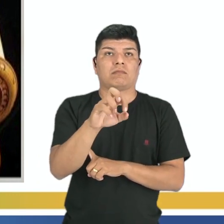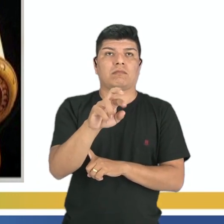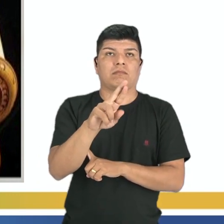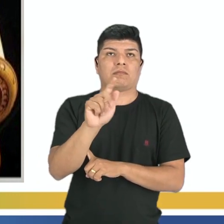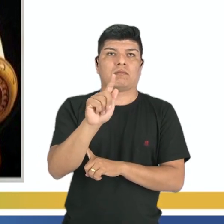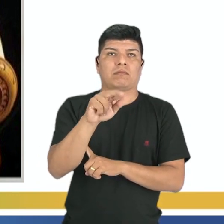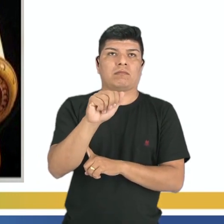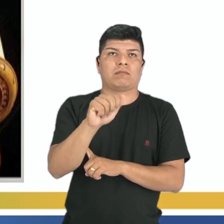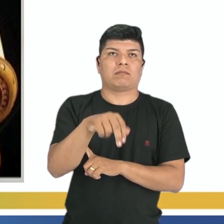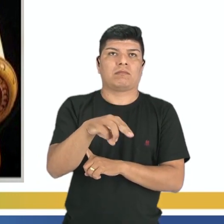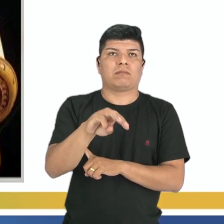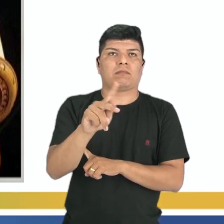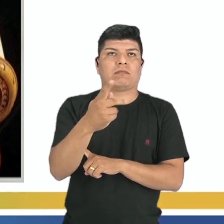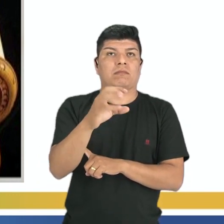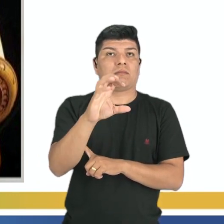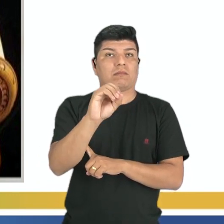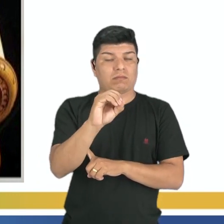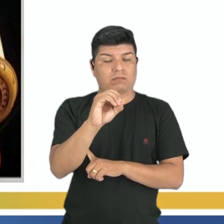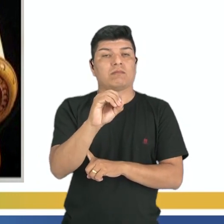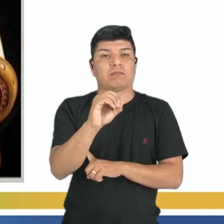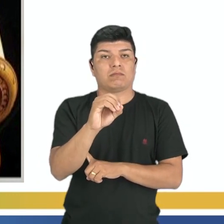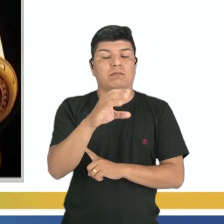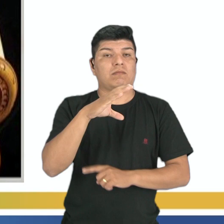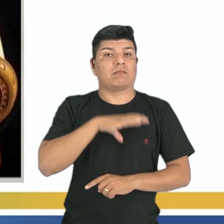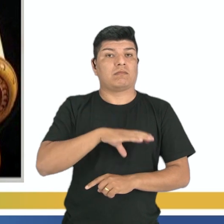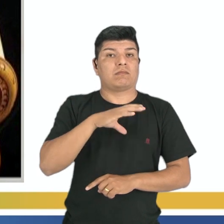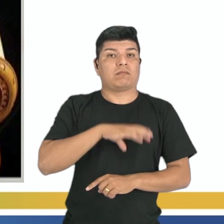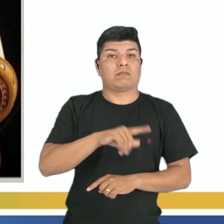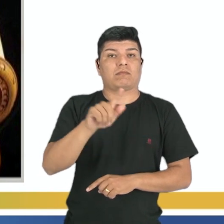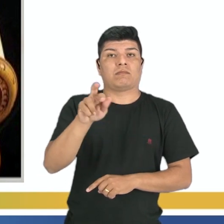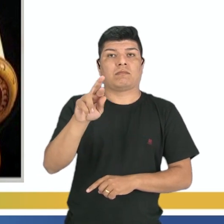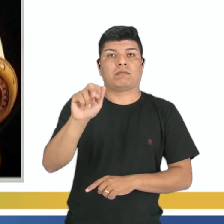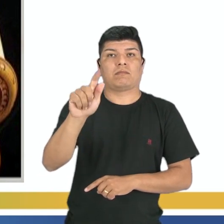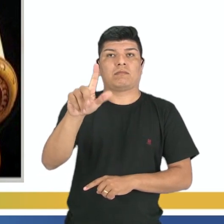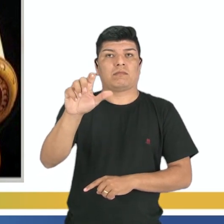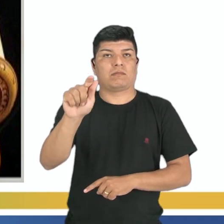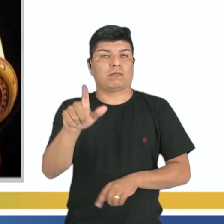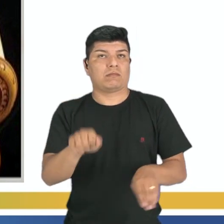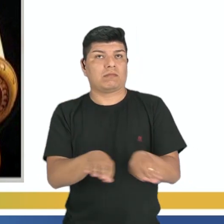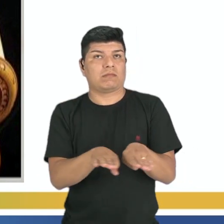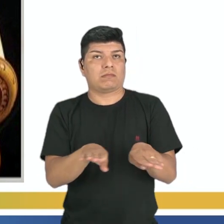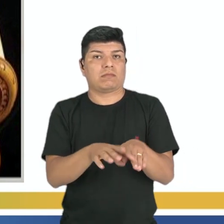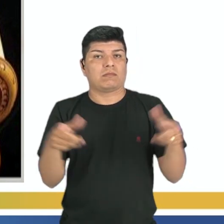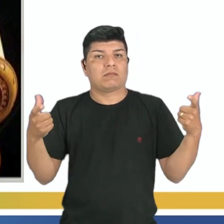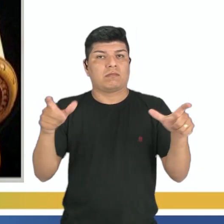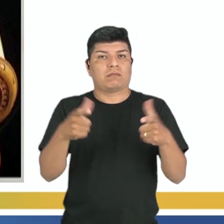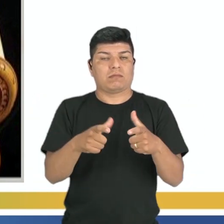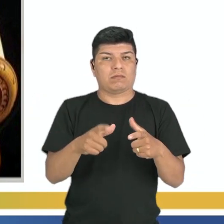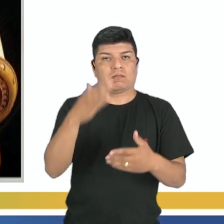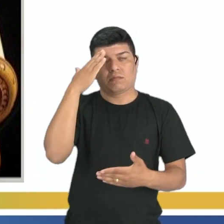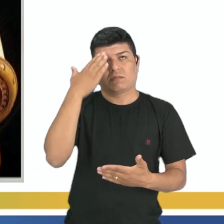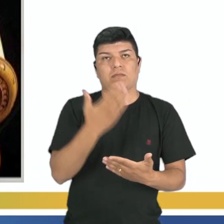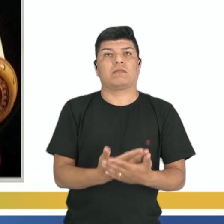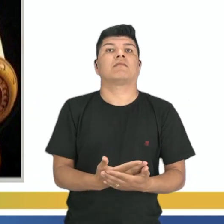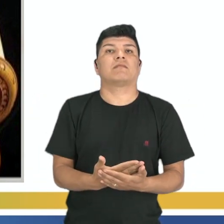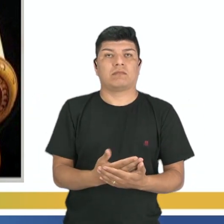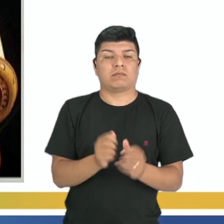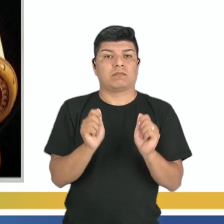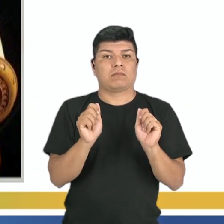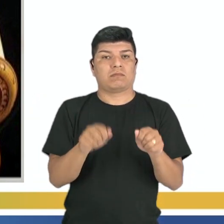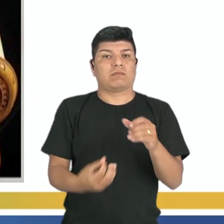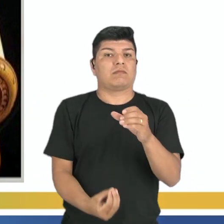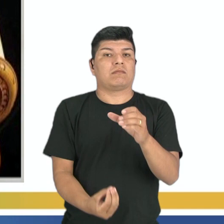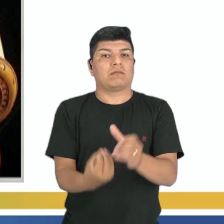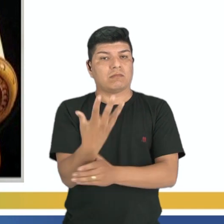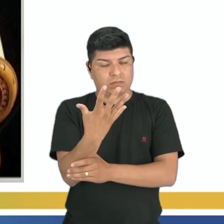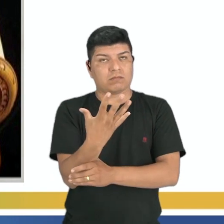designa, né, a cidade grega na Ásia, né, uma cidade grega na Ásia menor, onde se acredita que possa ter se